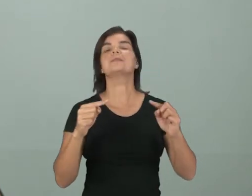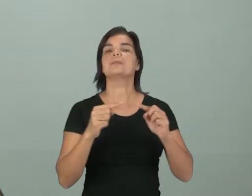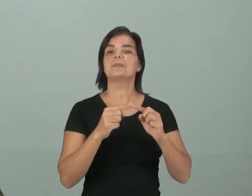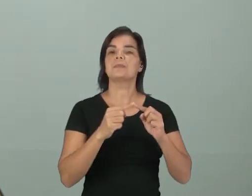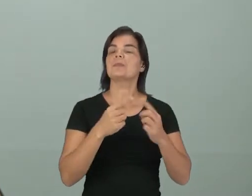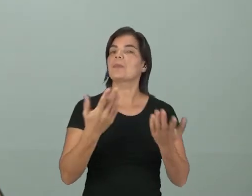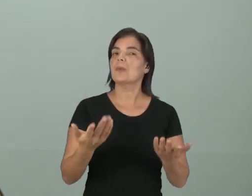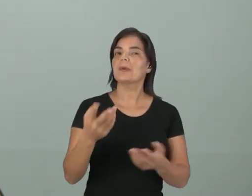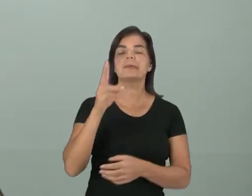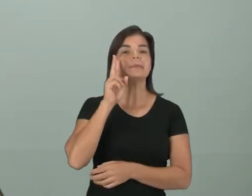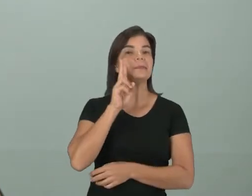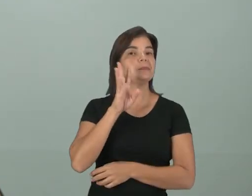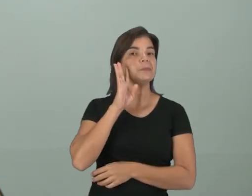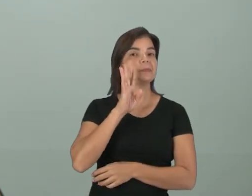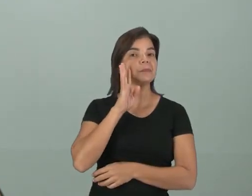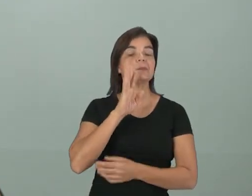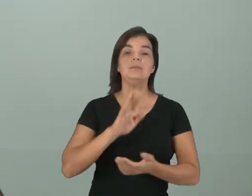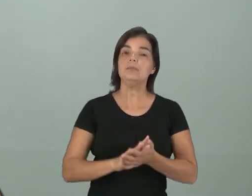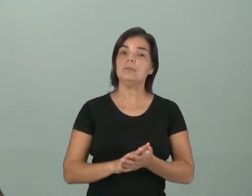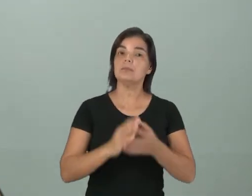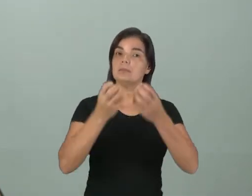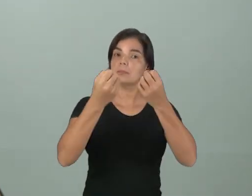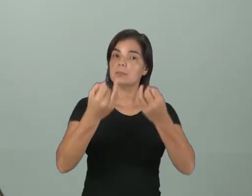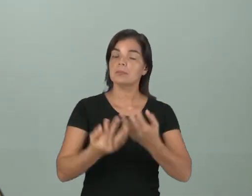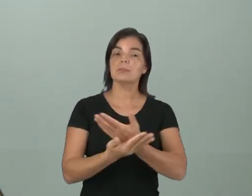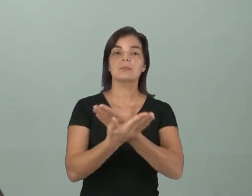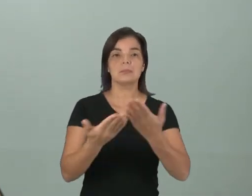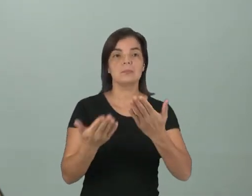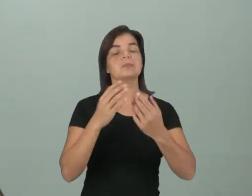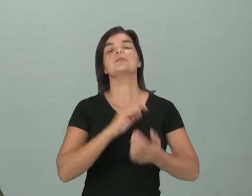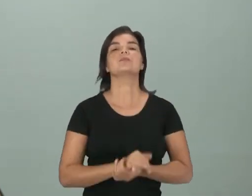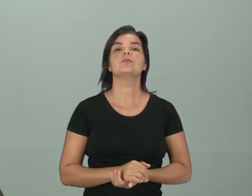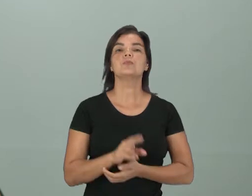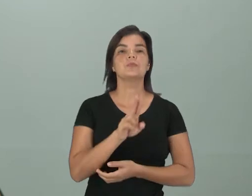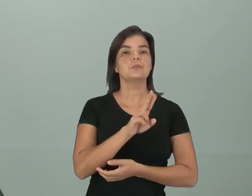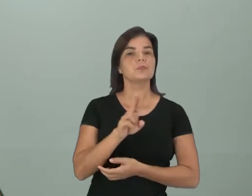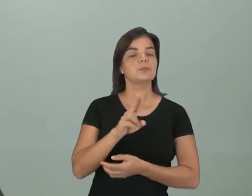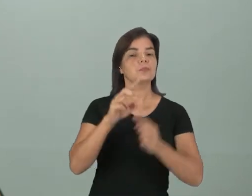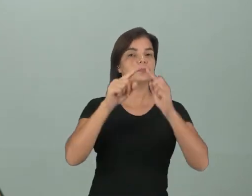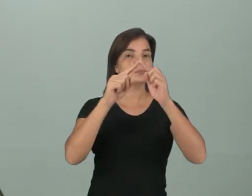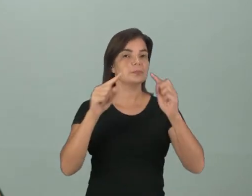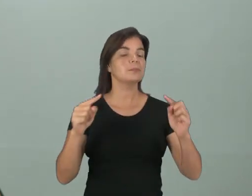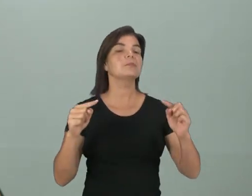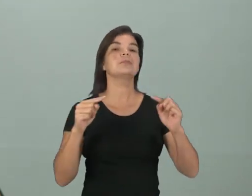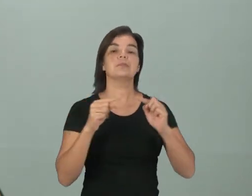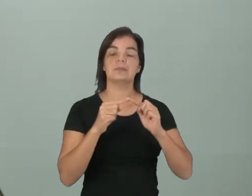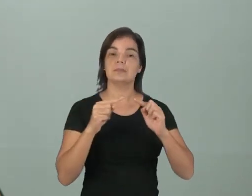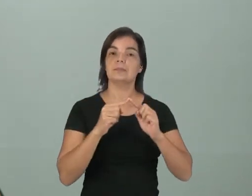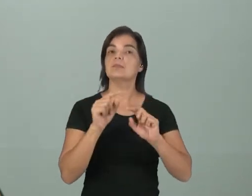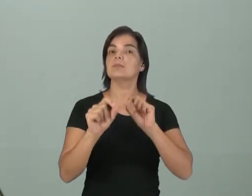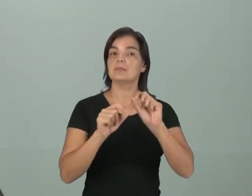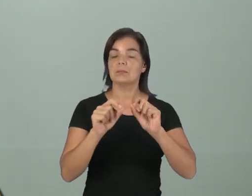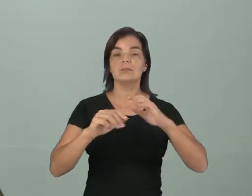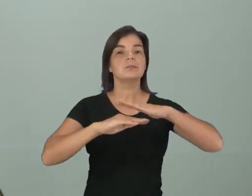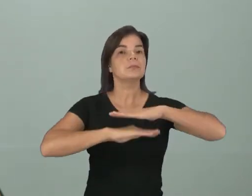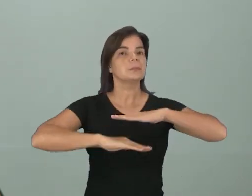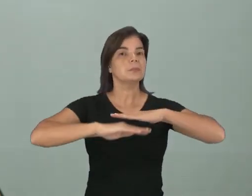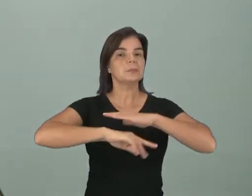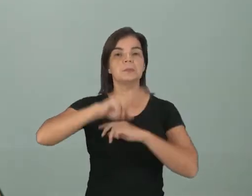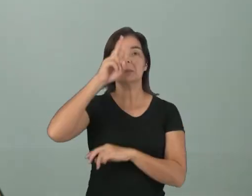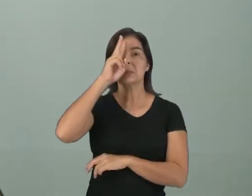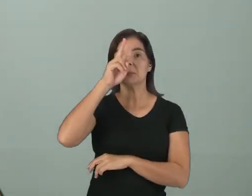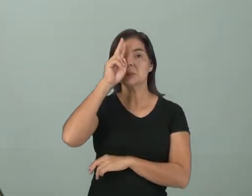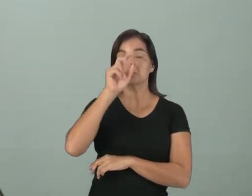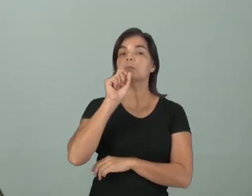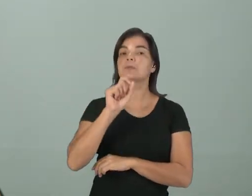que interessante. Mas, como eu estava falando para vocês, o nome das pirâmides são dados a partir de suas bases.